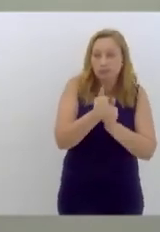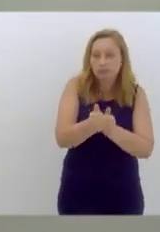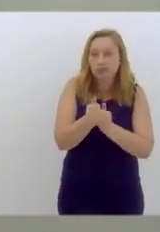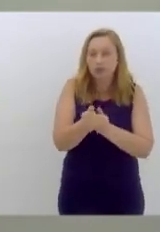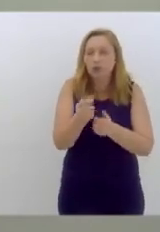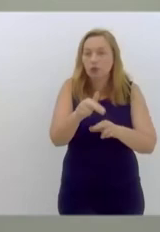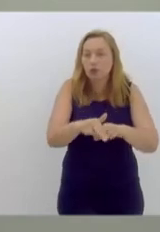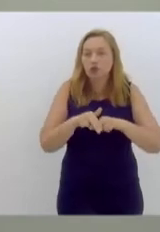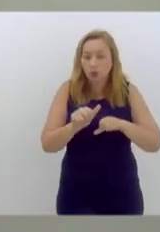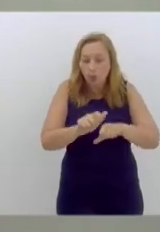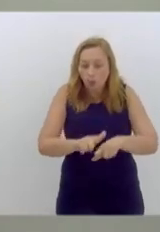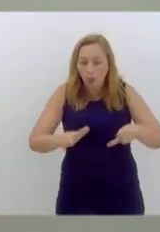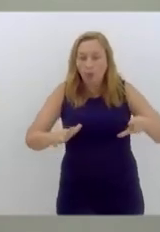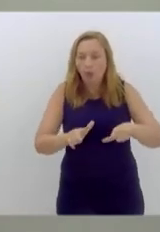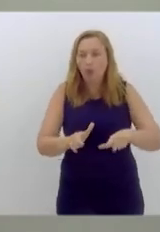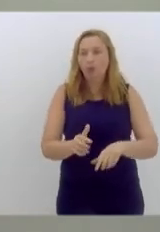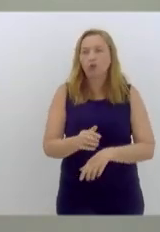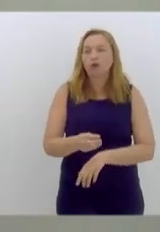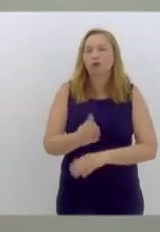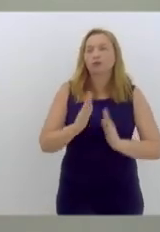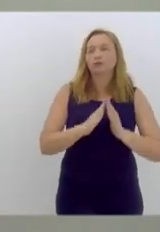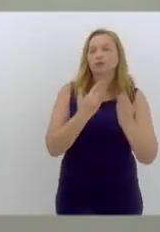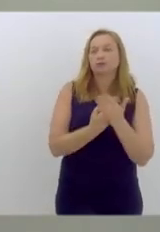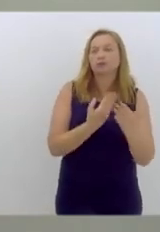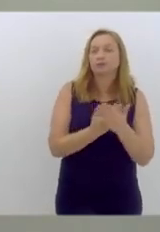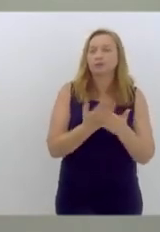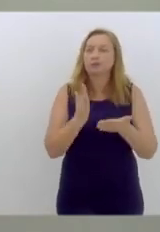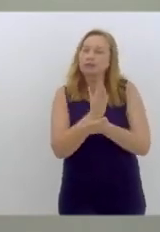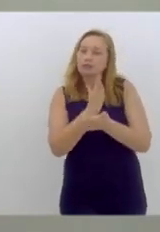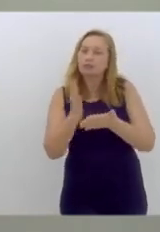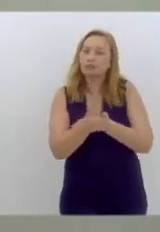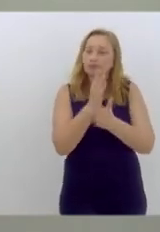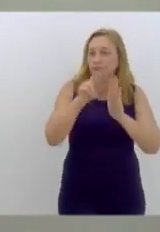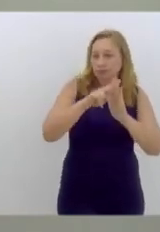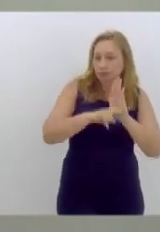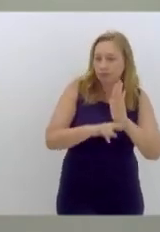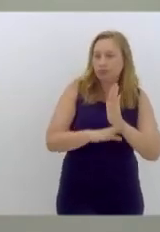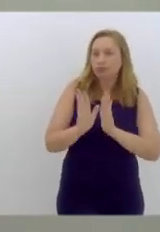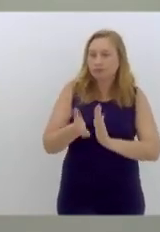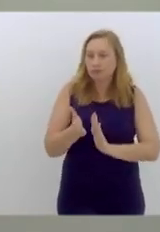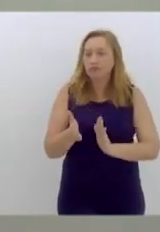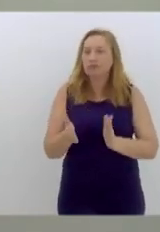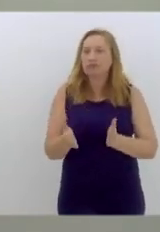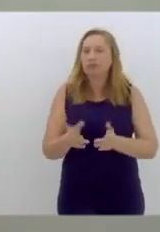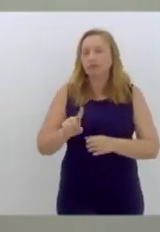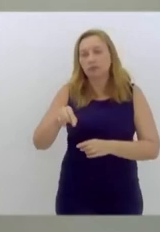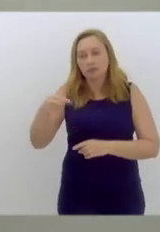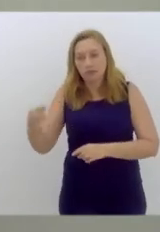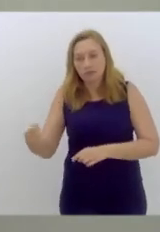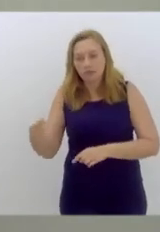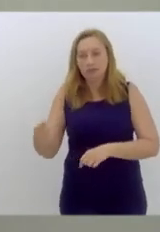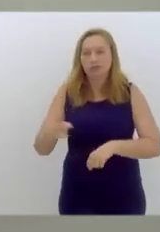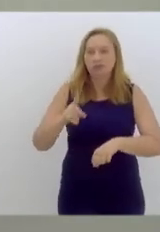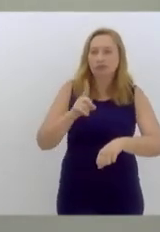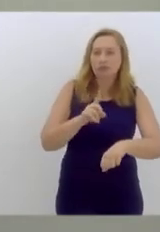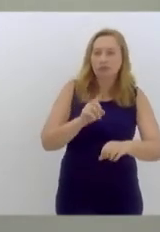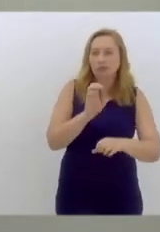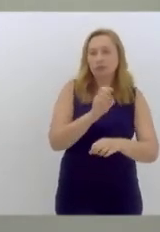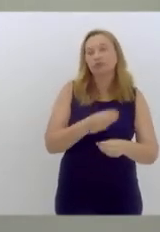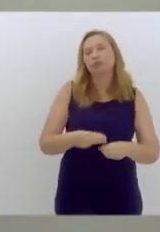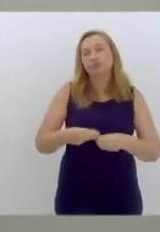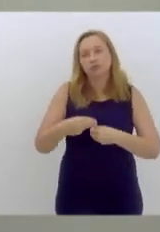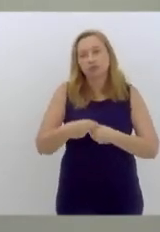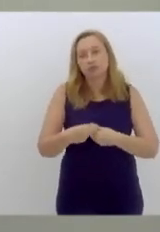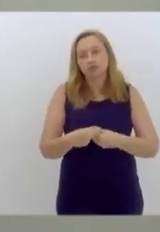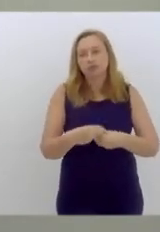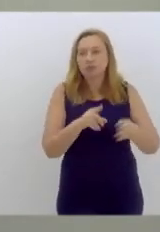evasão. E a gente emitiu algumas recomendações. Isso já tem um processo. E, nesse momento, outros municípios estão... A gente está fazendo uma auditoria em